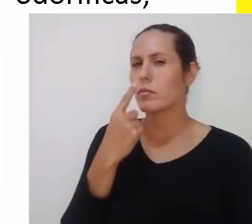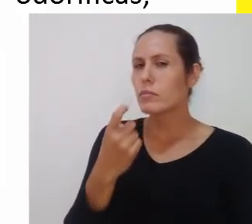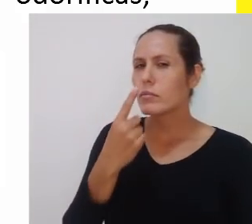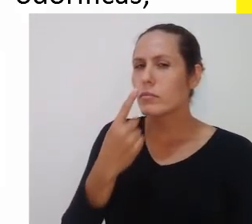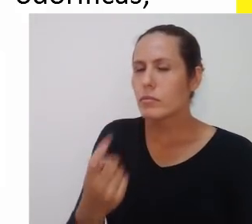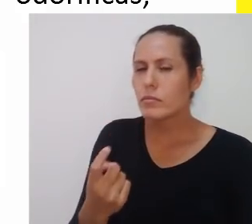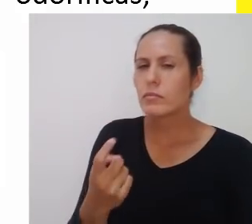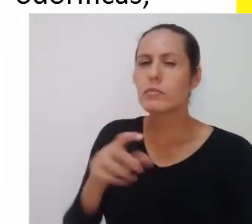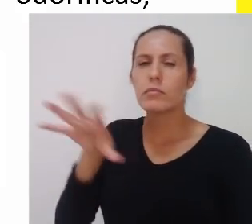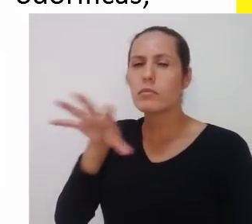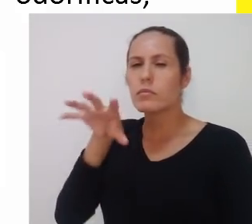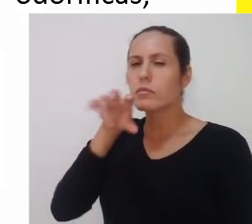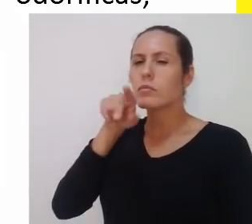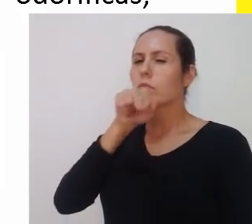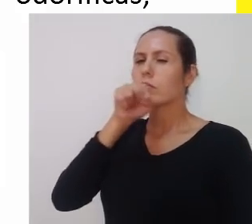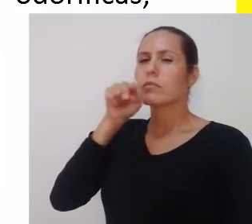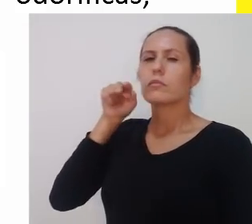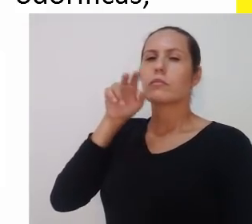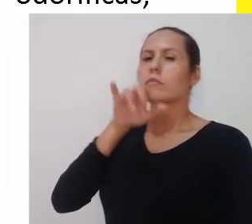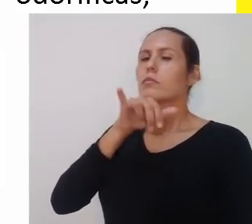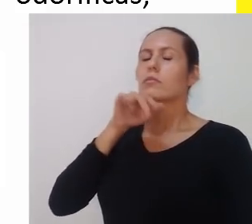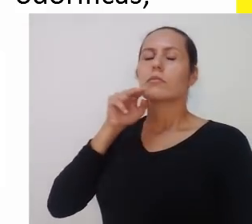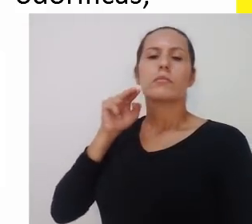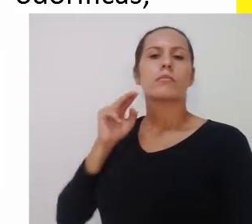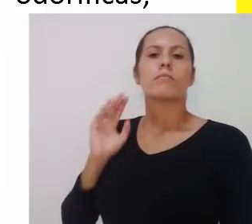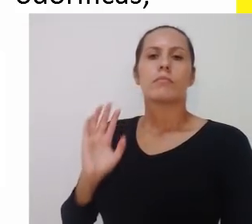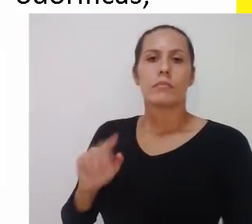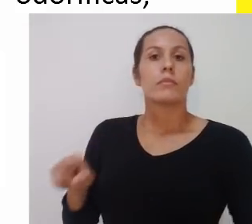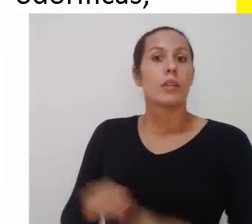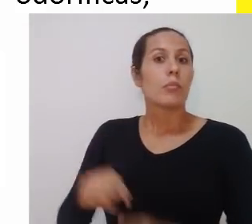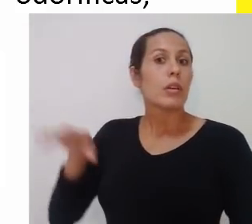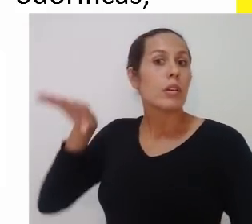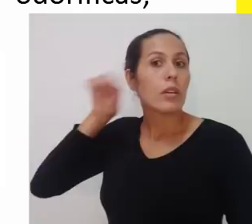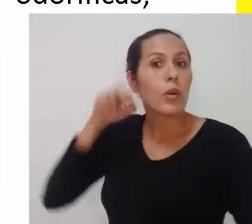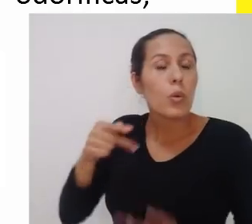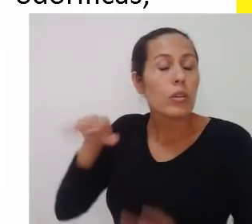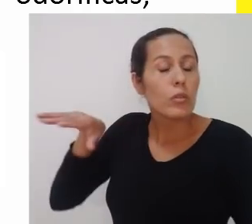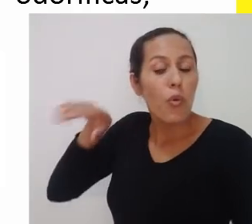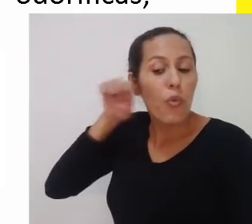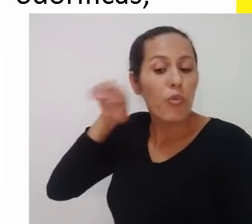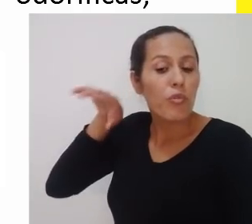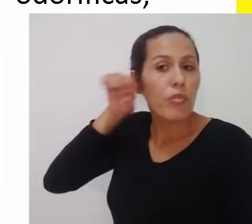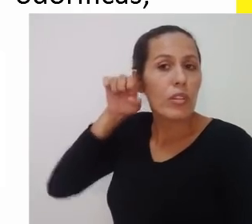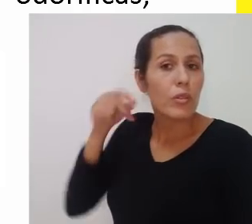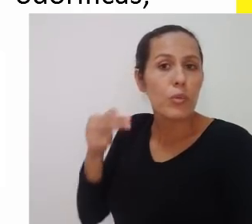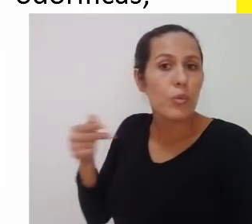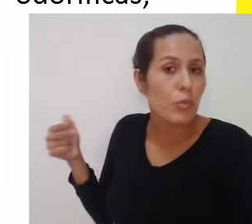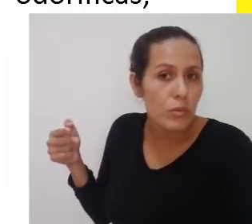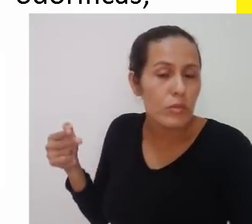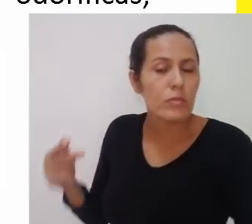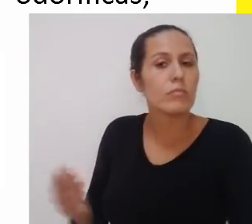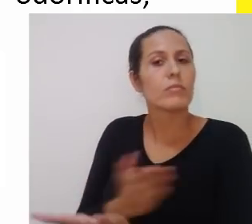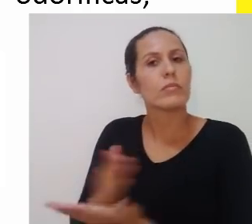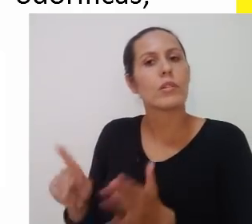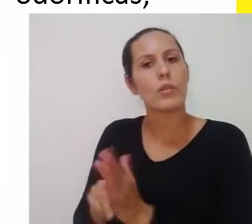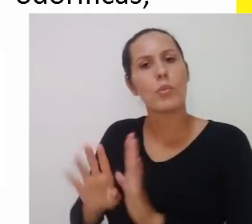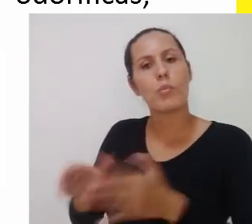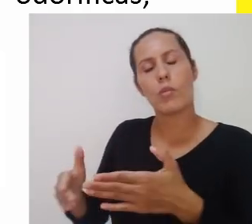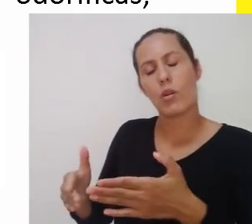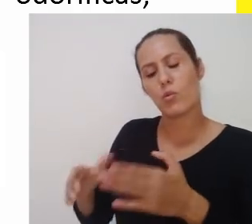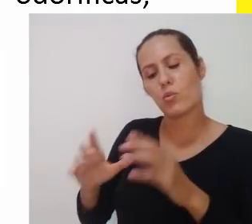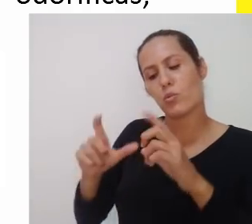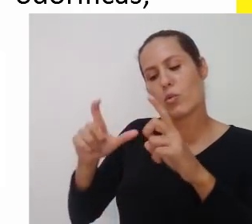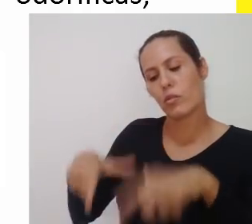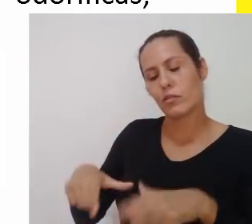frio, calor, etc. Odoríficas, você vai sentir o cheiro ou o odor. Auditivas, você vai ouvir